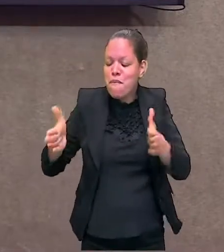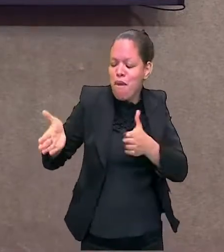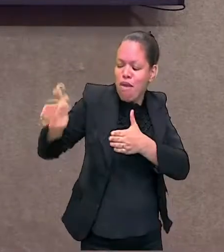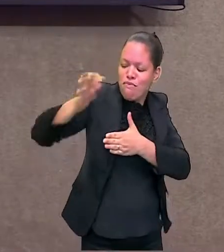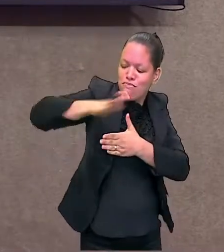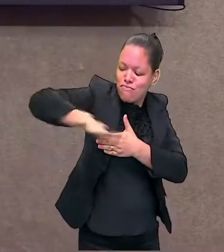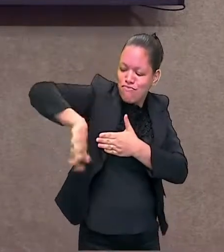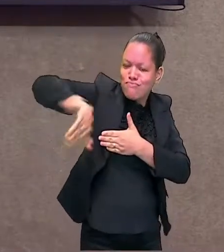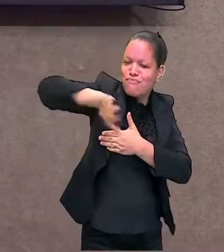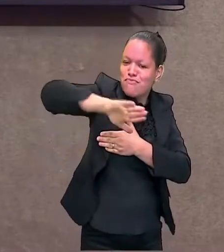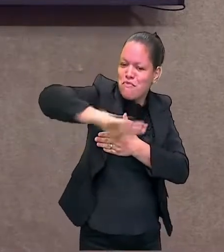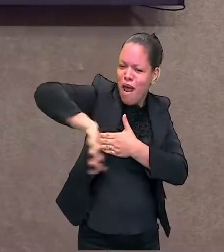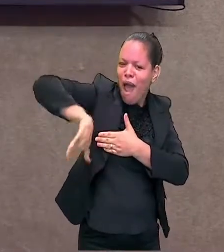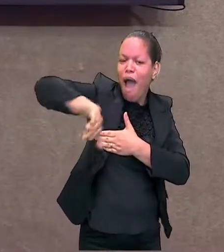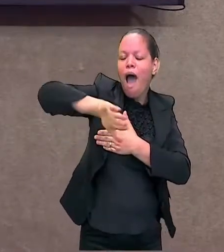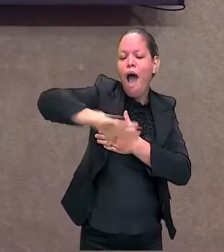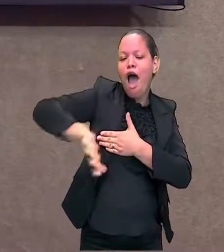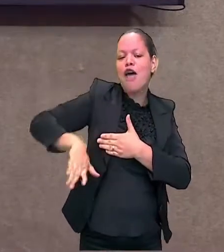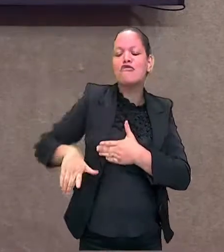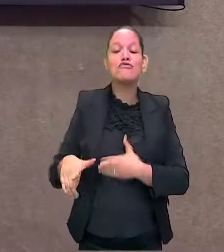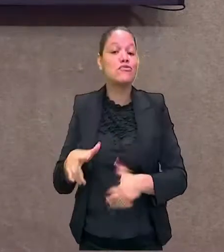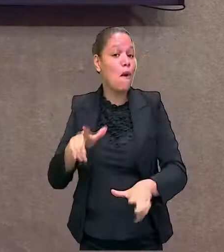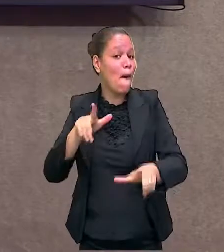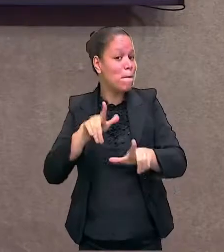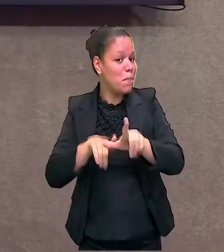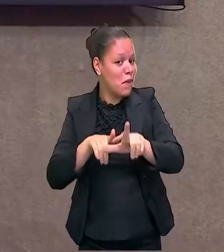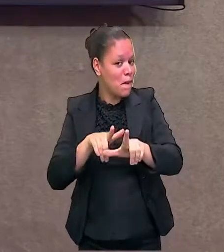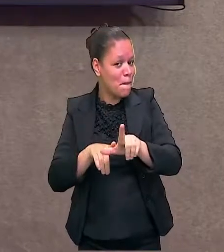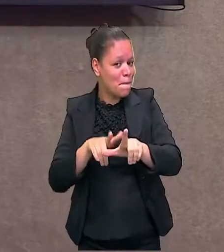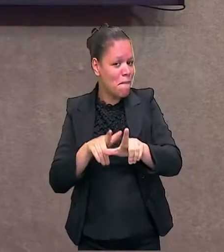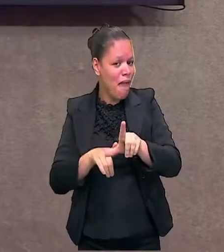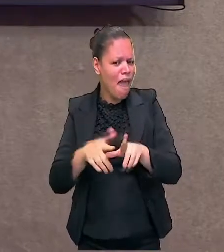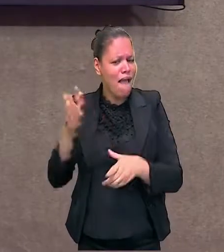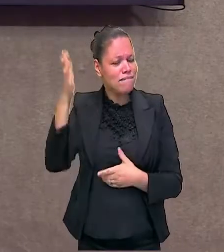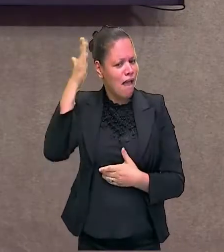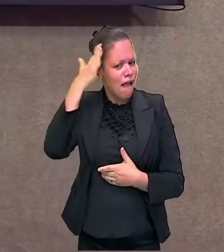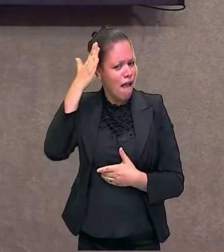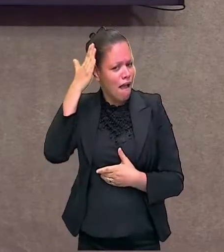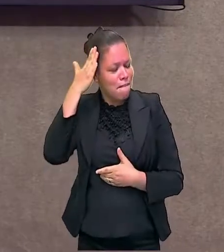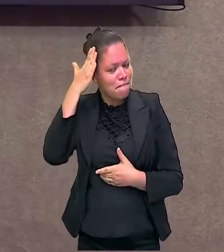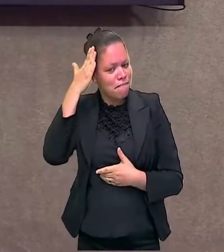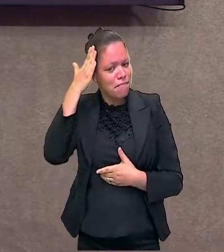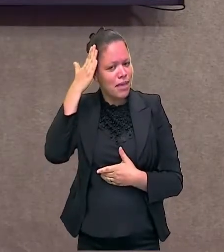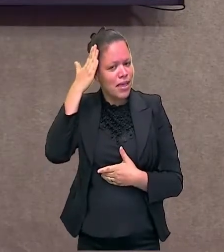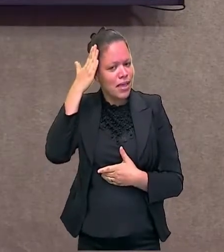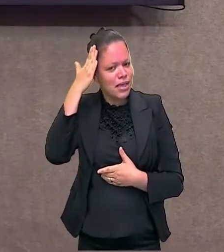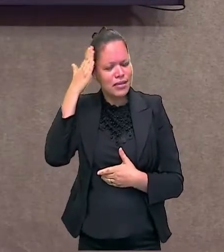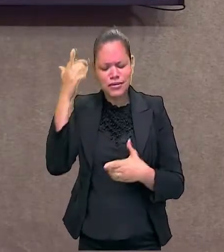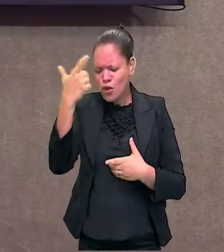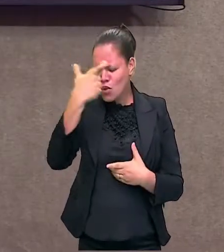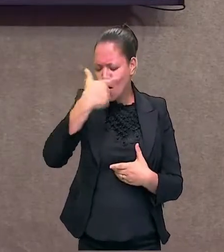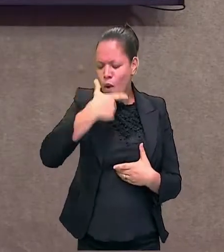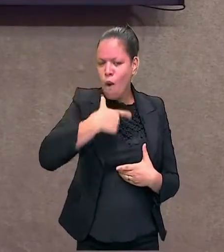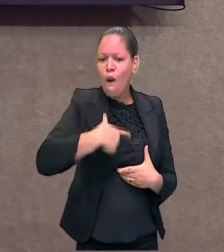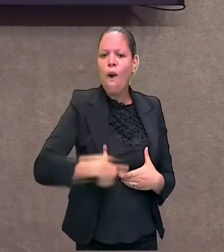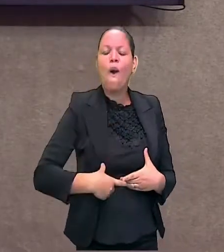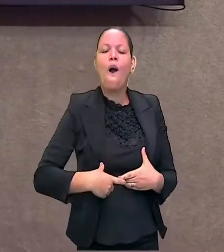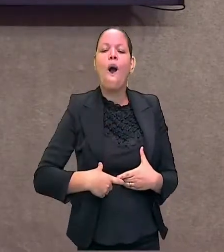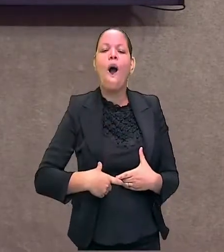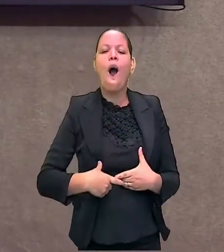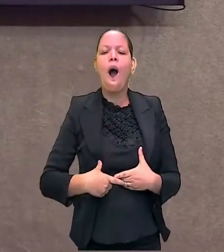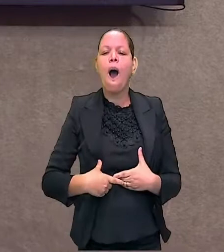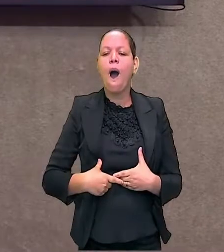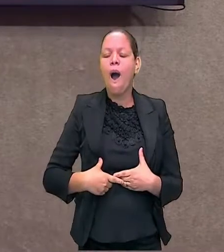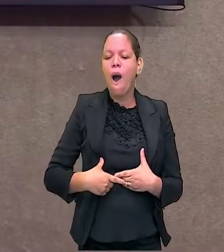batida dos pés e de uma girada de cabeça controlando a respiração.